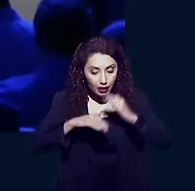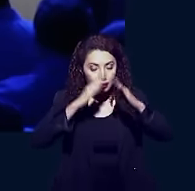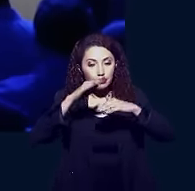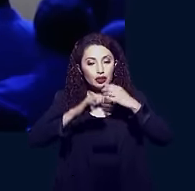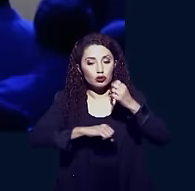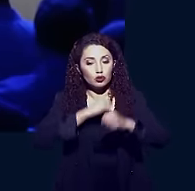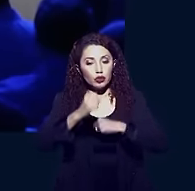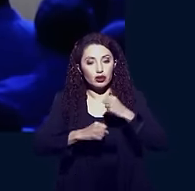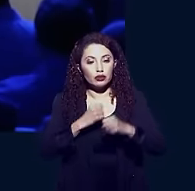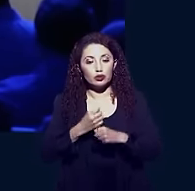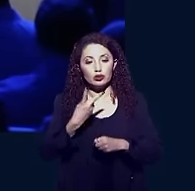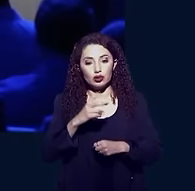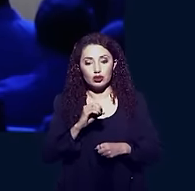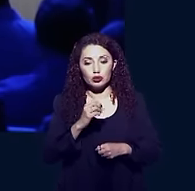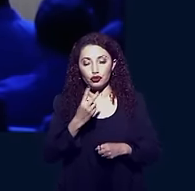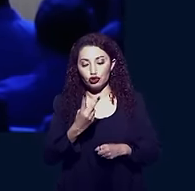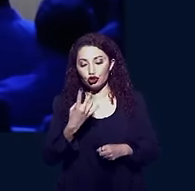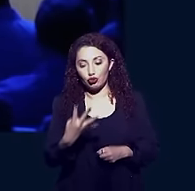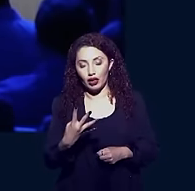2024